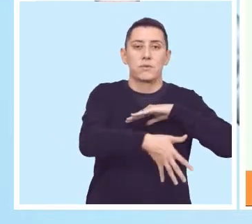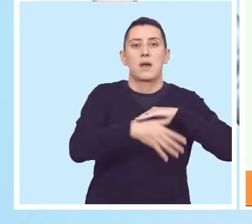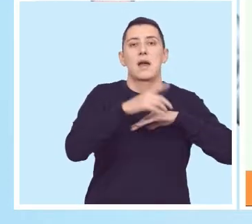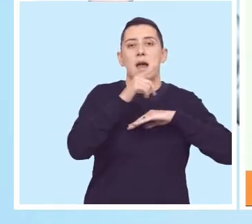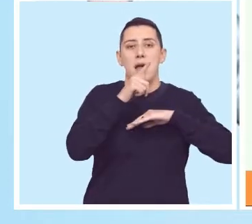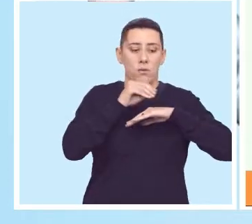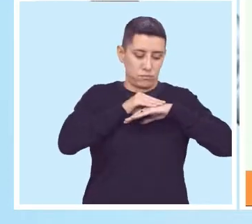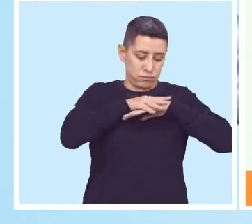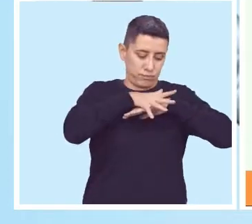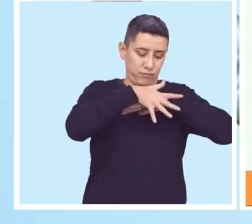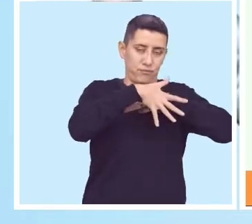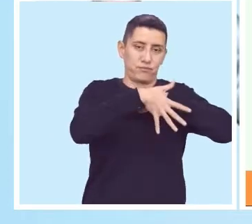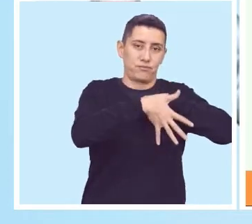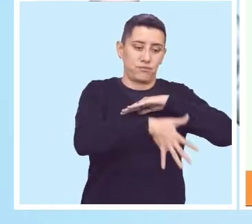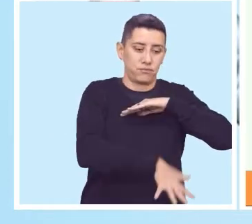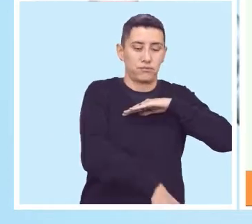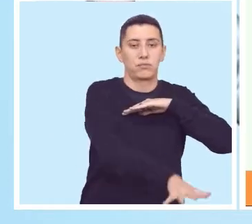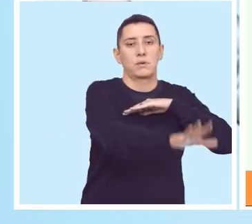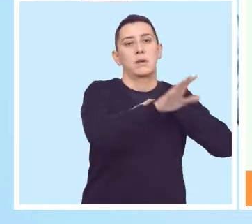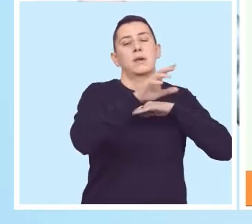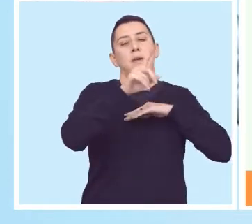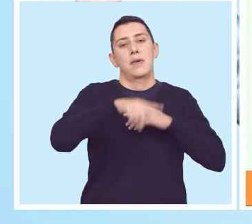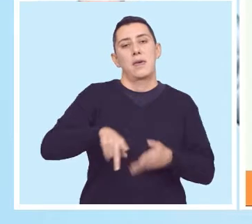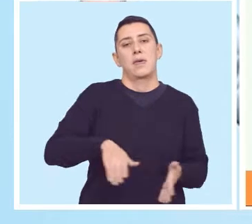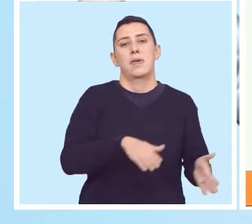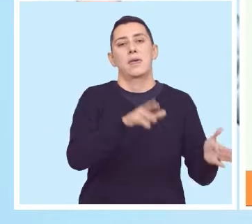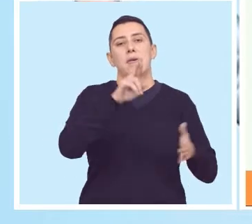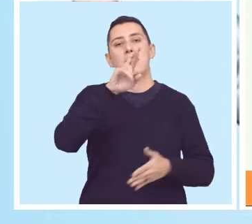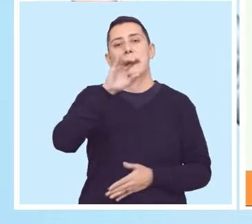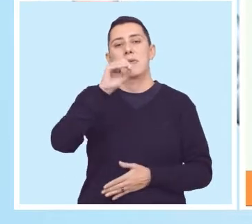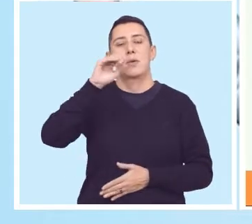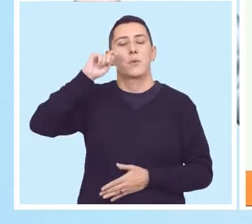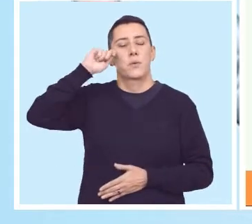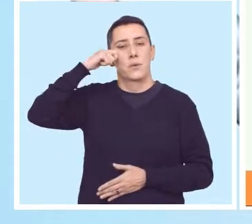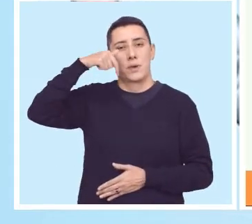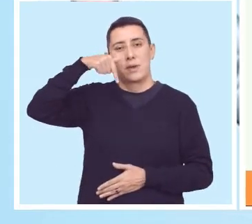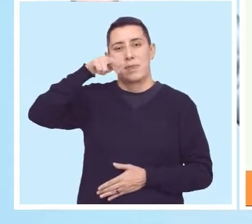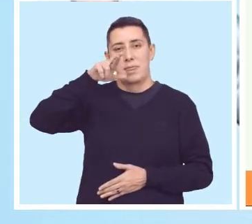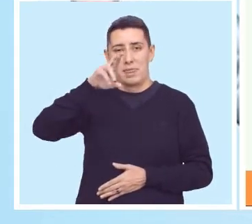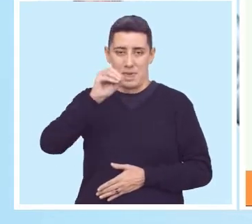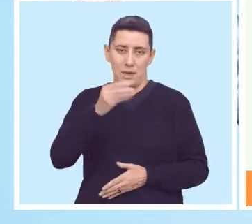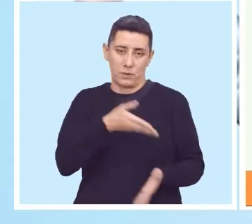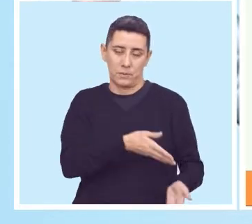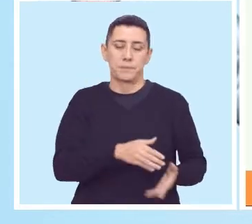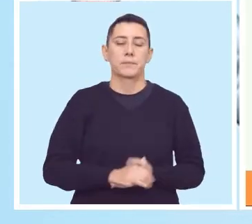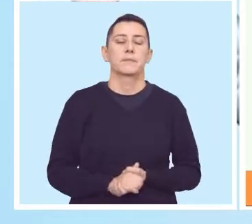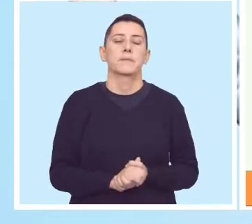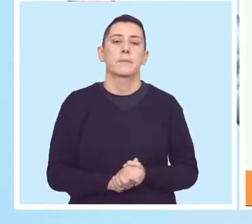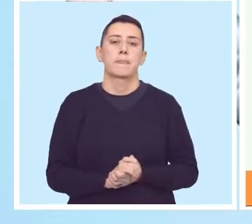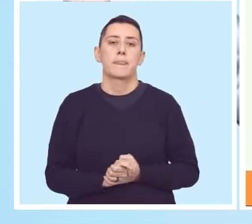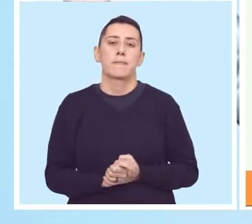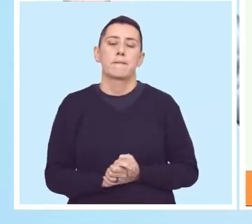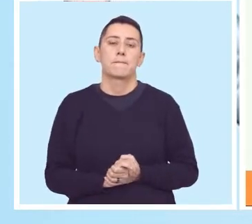deságua lá no Rio Negro, tá bom? Aqui no Rio Negro, na cidade de Manaus. Então,